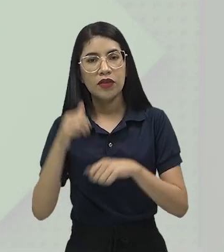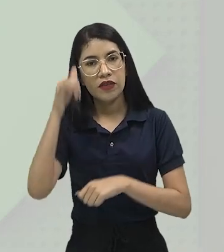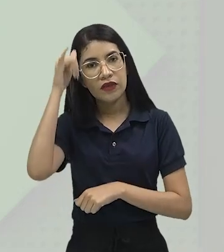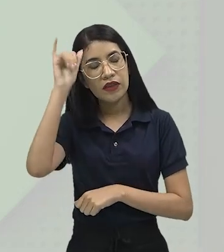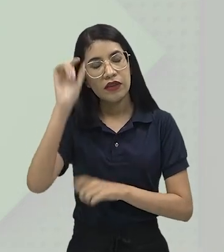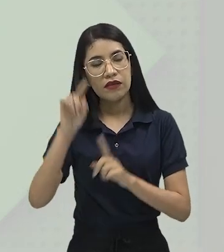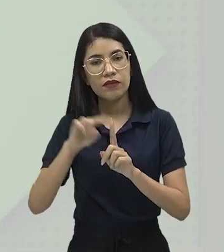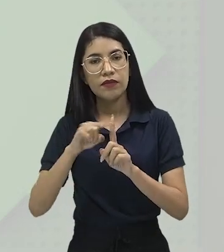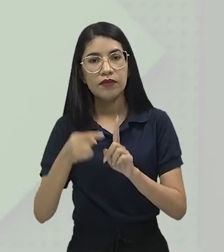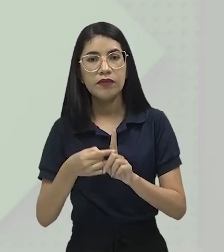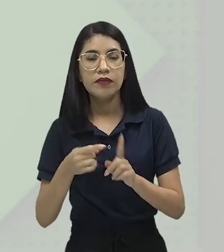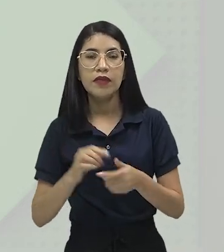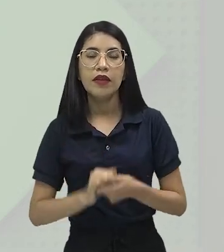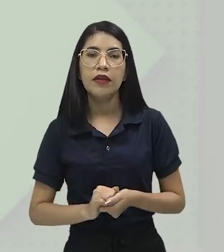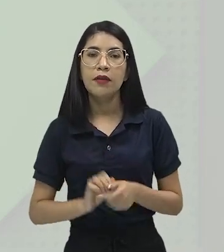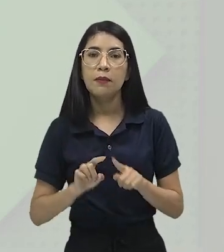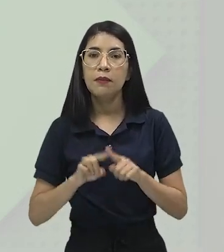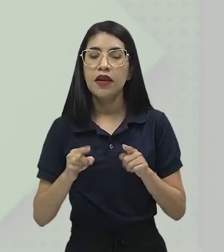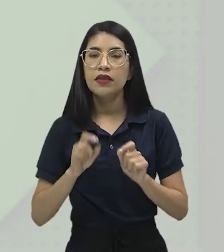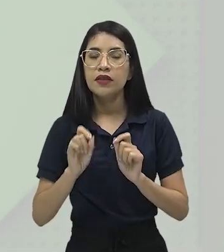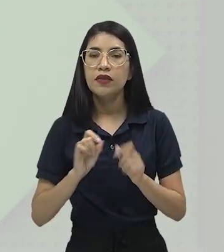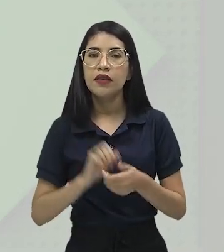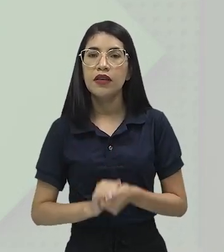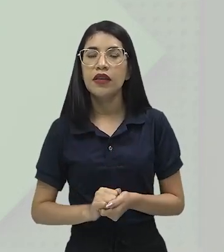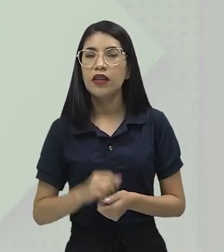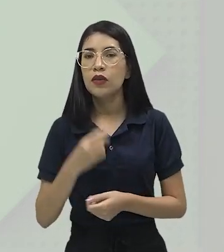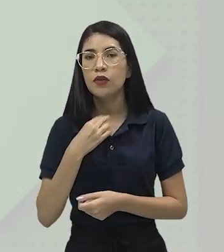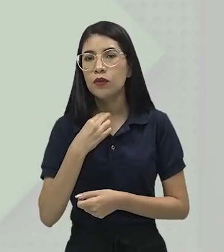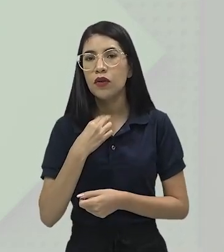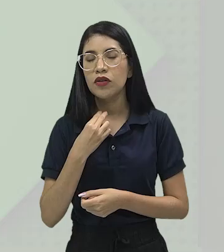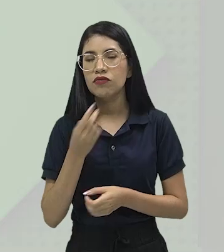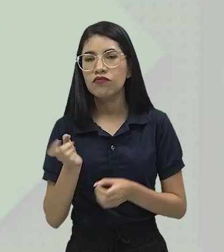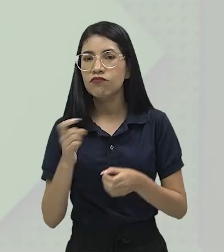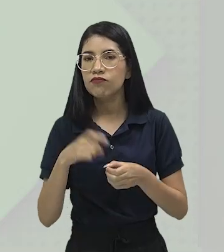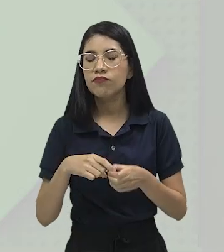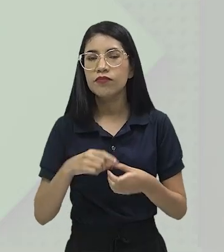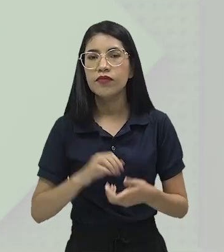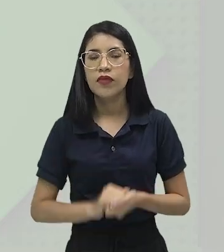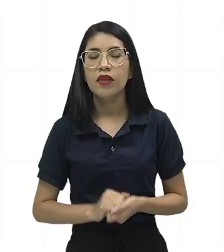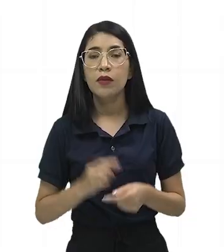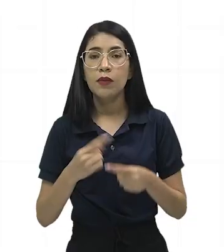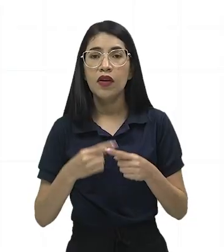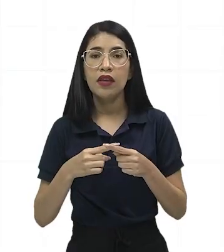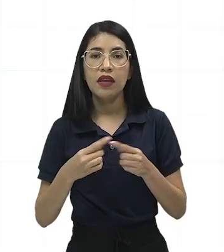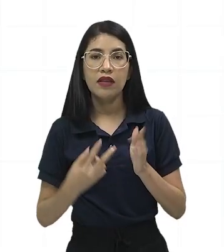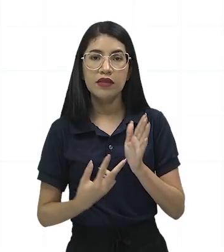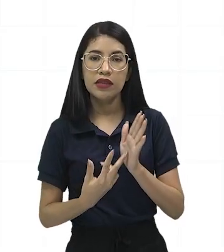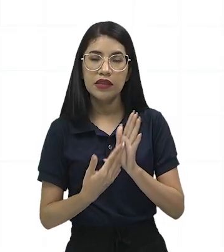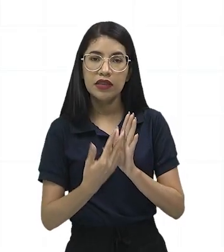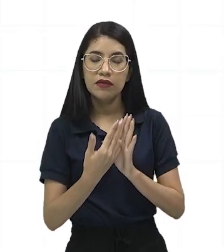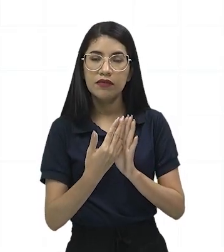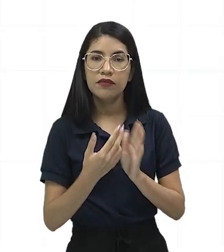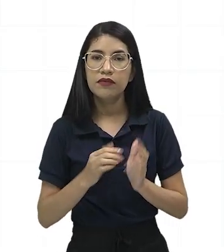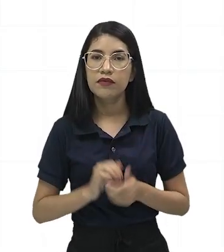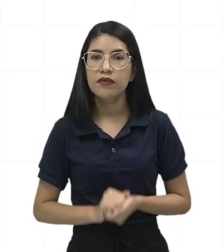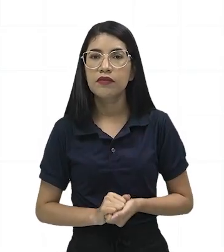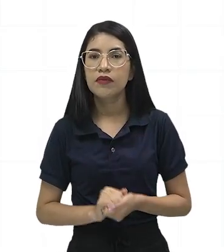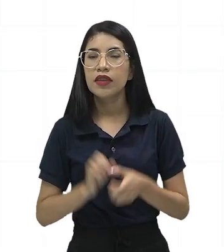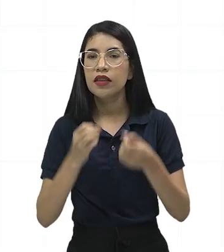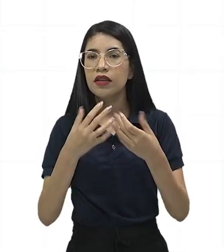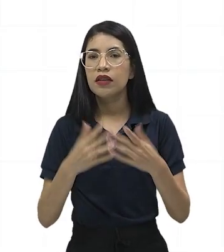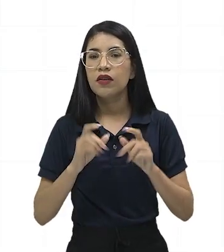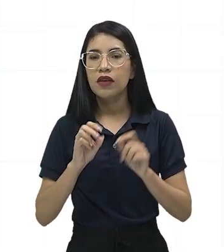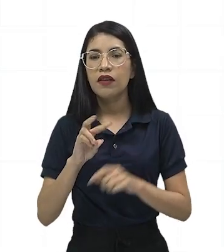Porém, esses métodos eles são chamados ali de irreversíveis, né, porque eles são métodos cirúrgicos. E aí a gente está falando